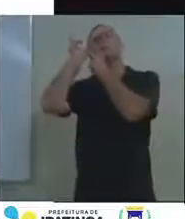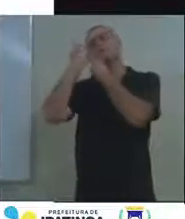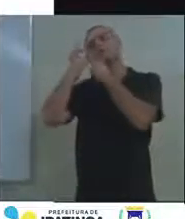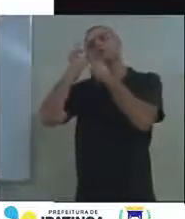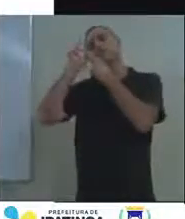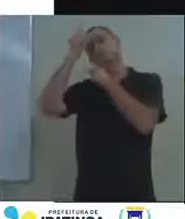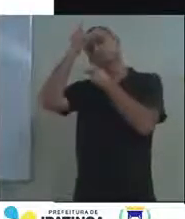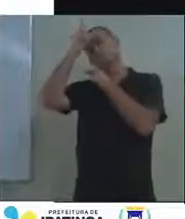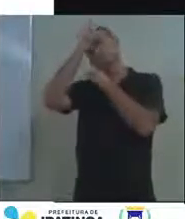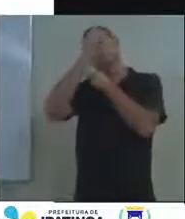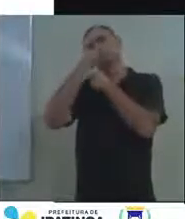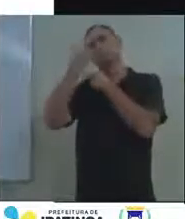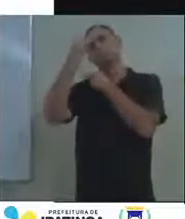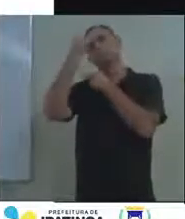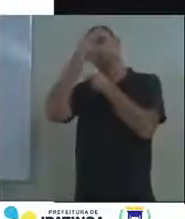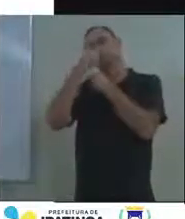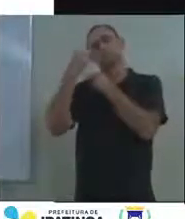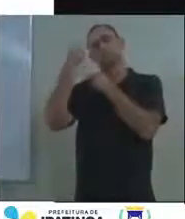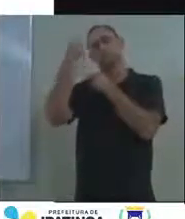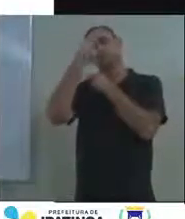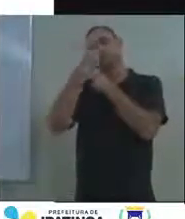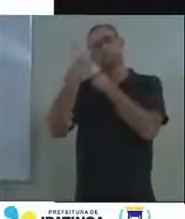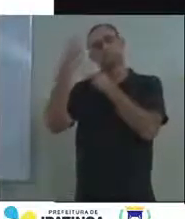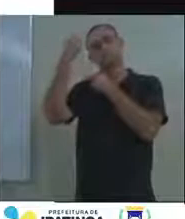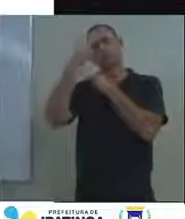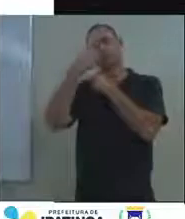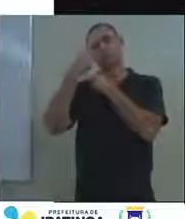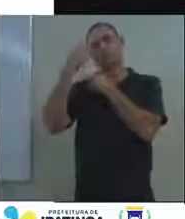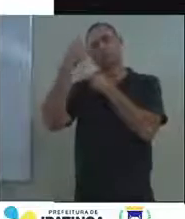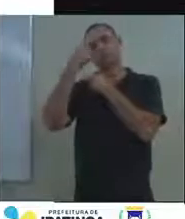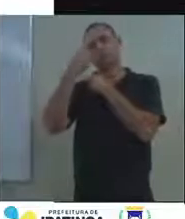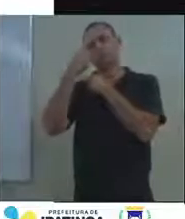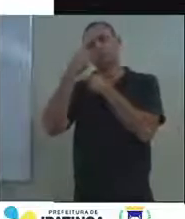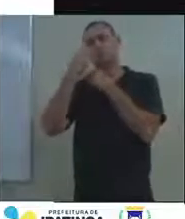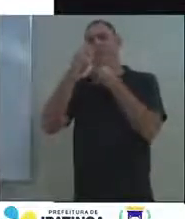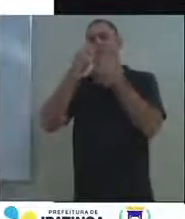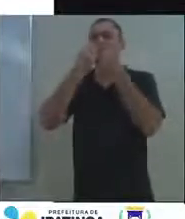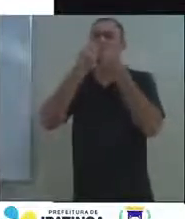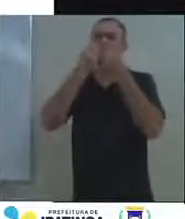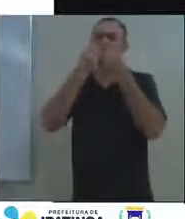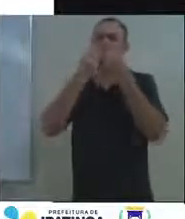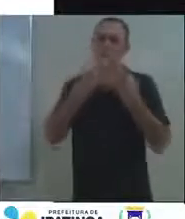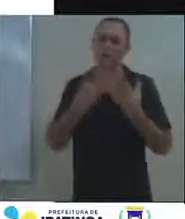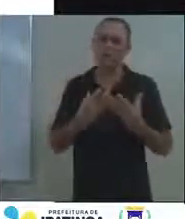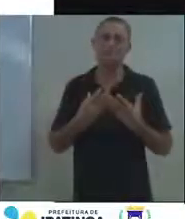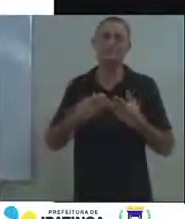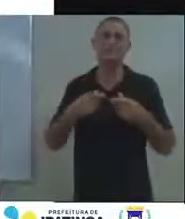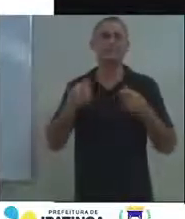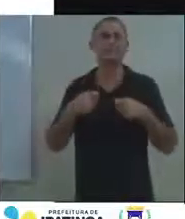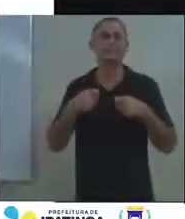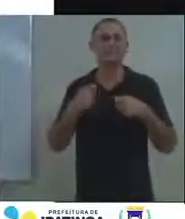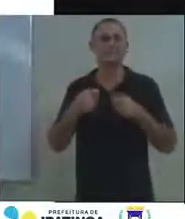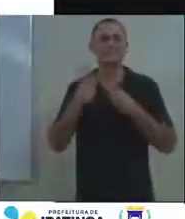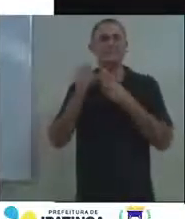horas. O sono, ele repara o meu músculo. Então, você precisa dormir bem, tá?